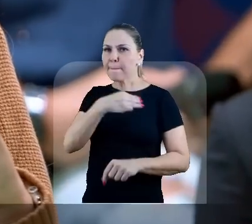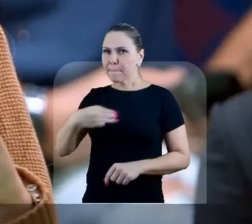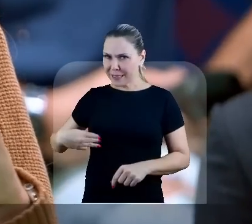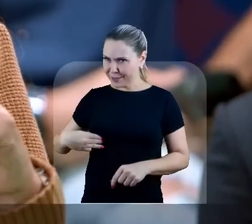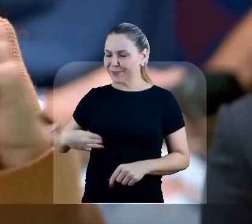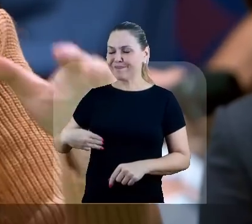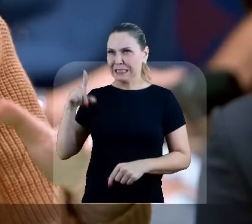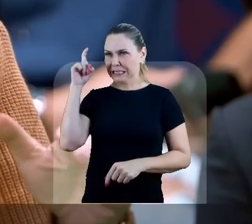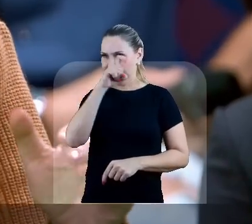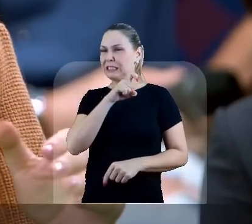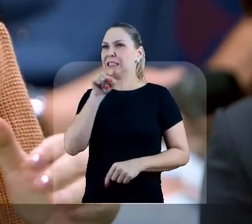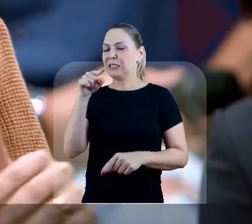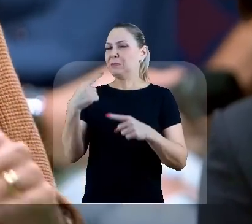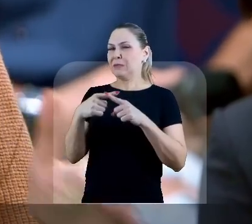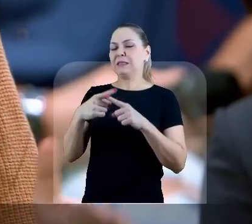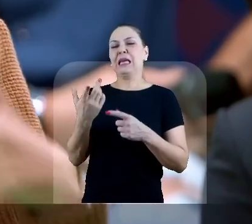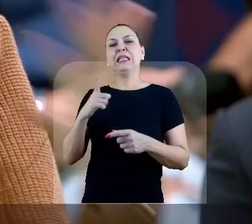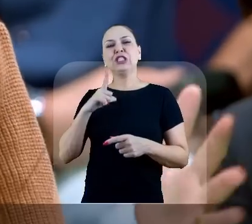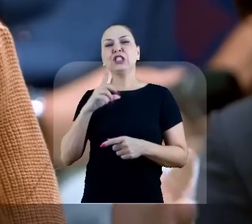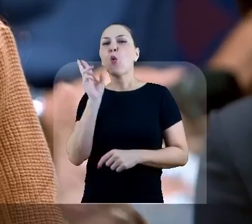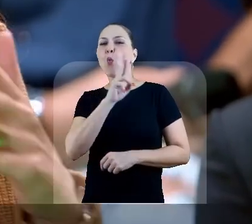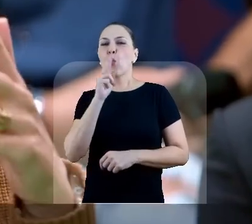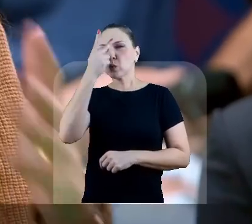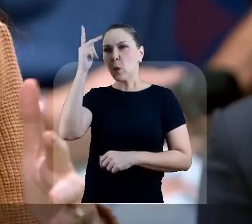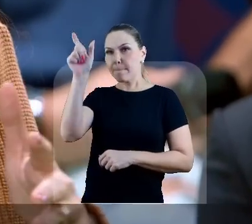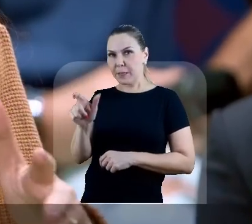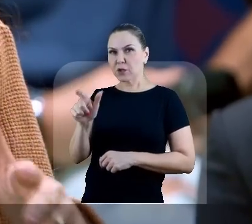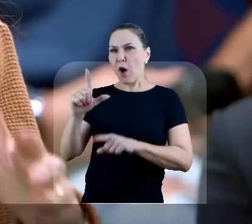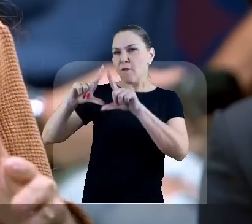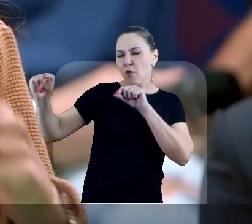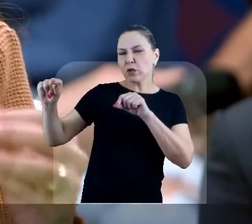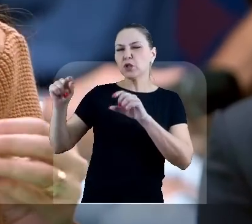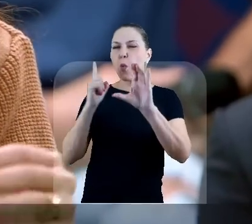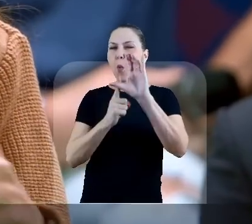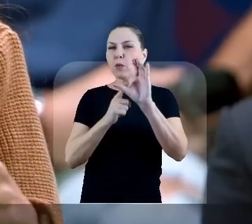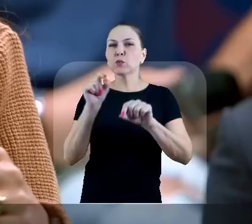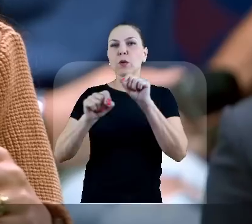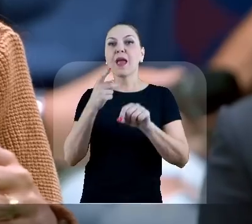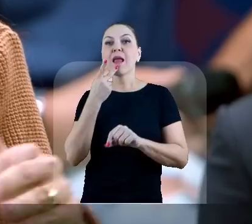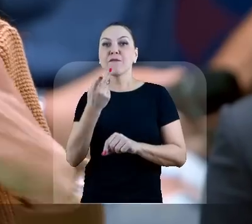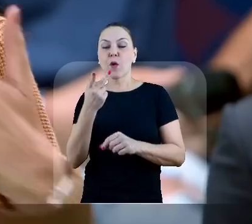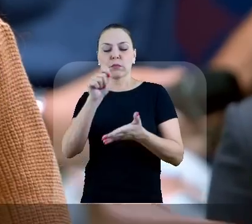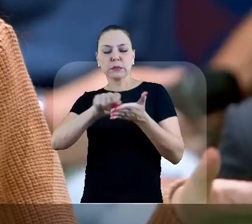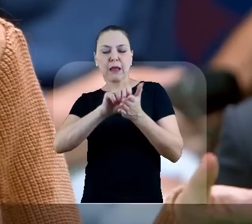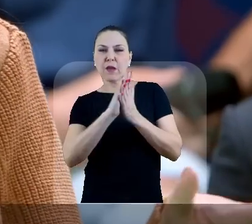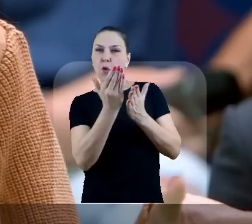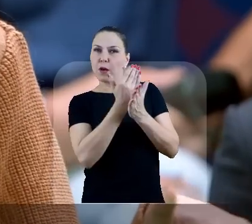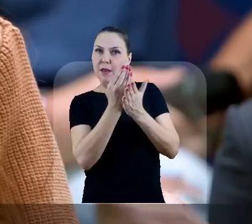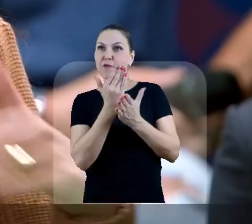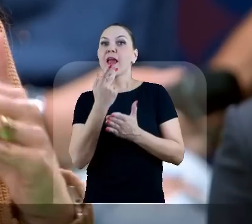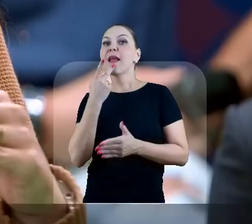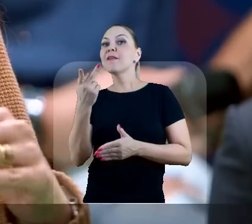forma custou caro. Tem um dissidente russo, fugiu do comunismo, Michael Voslensky, ele escreveu um livro chamado Nomenclatura, e ele conta